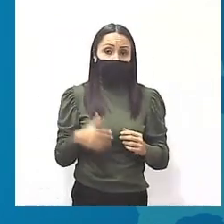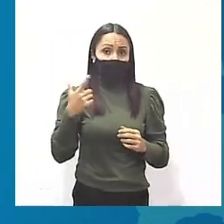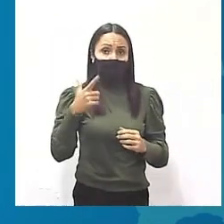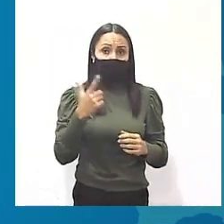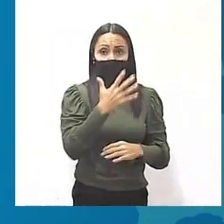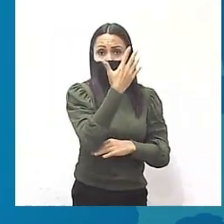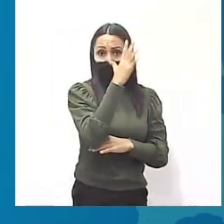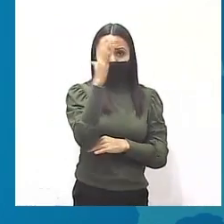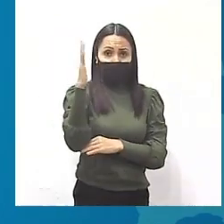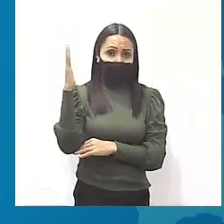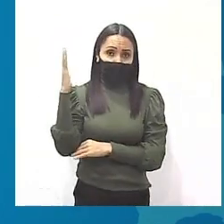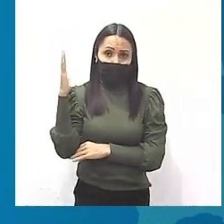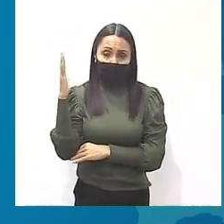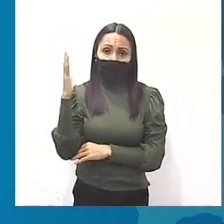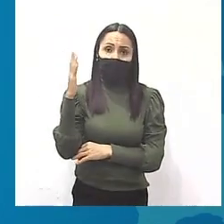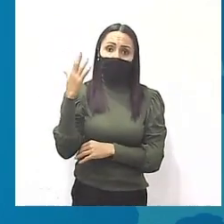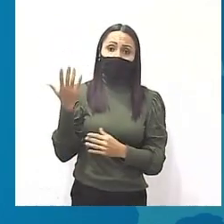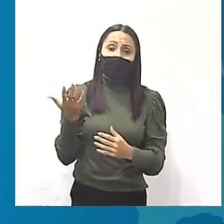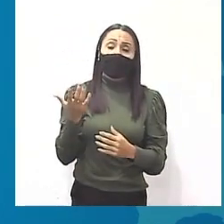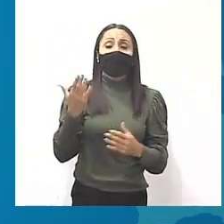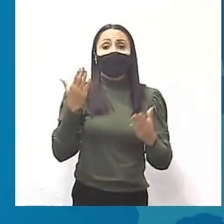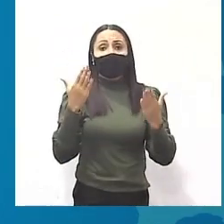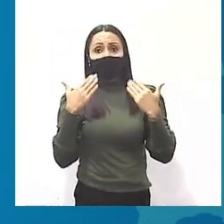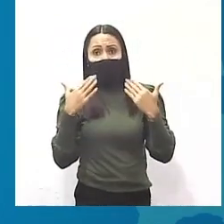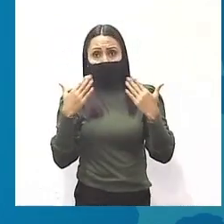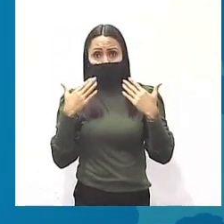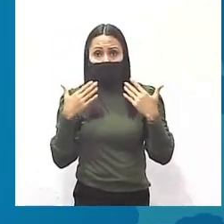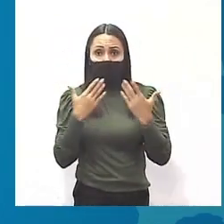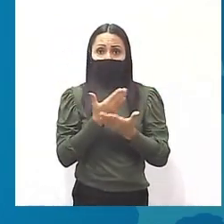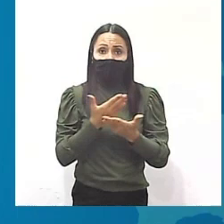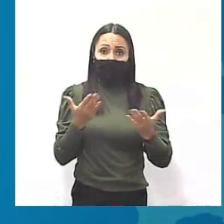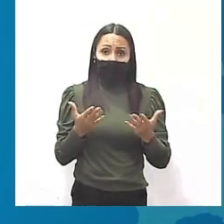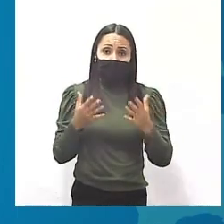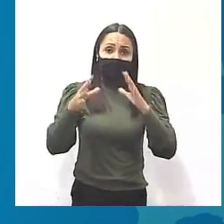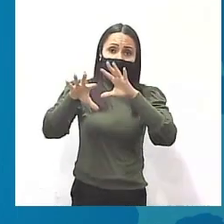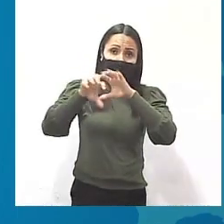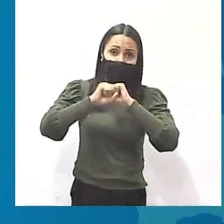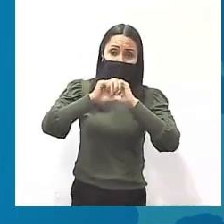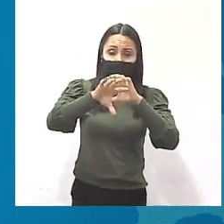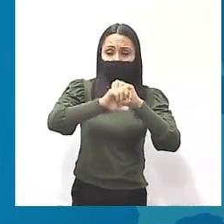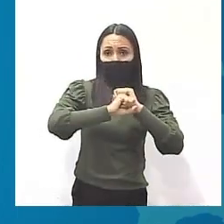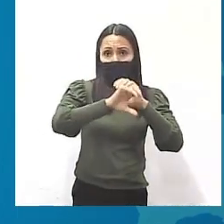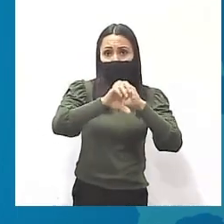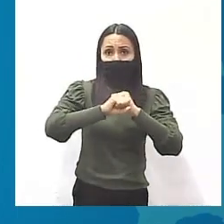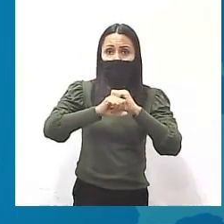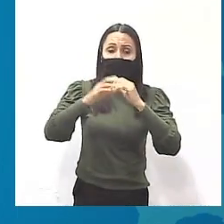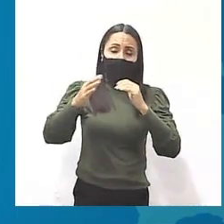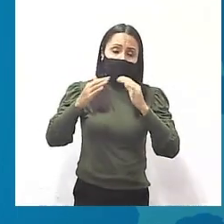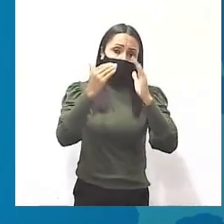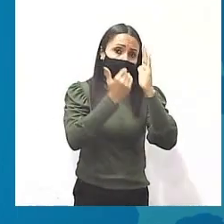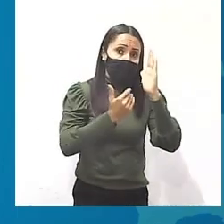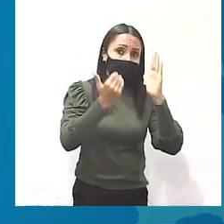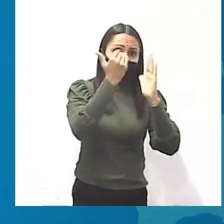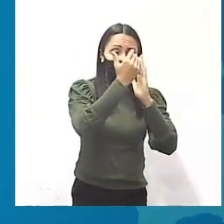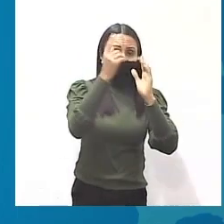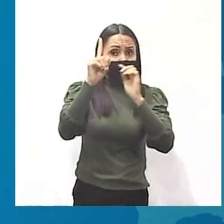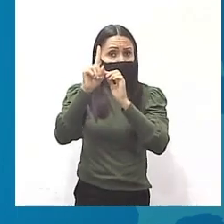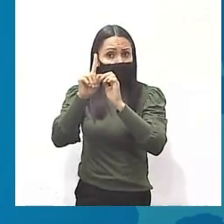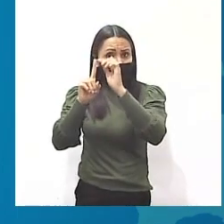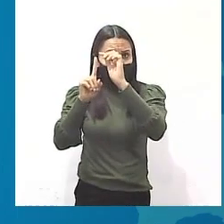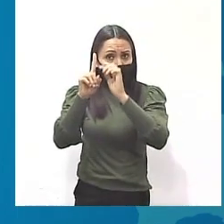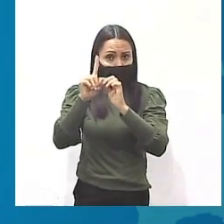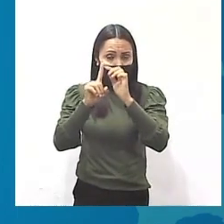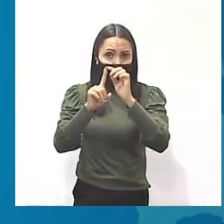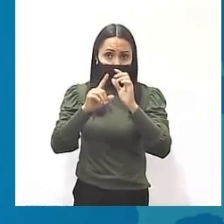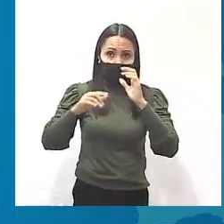vegetação suficiente, o calor ele vai ser absorvido e vai aumentar a temperatura das